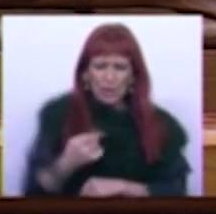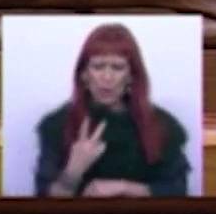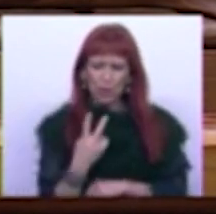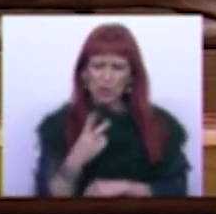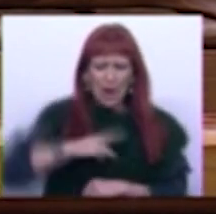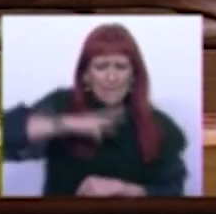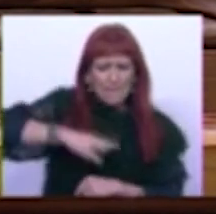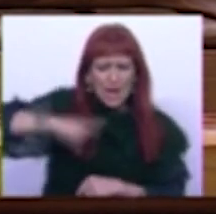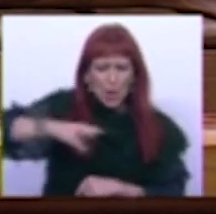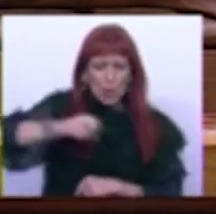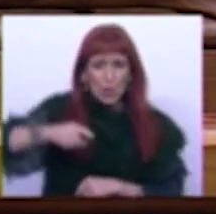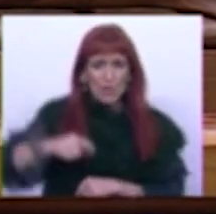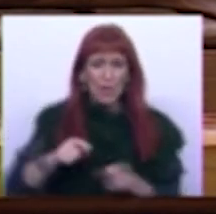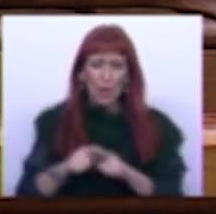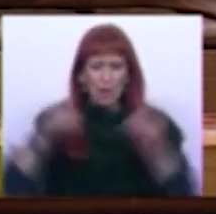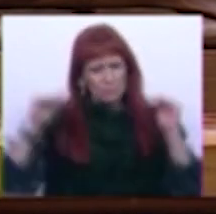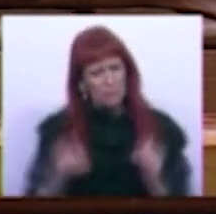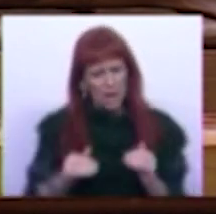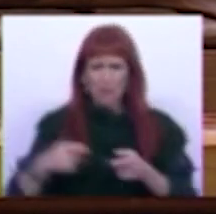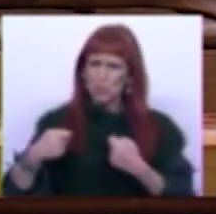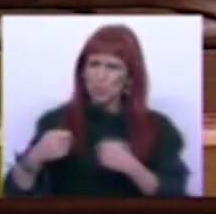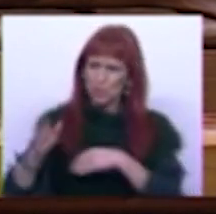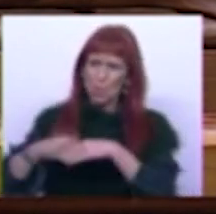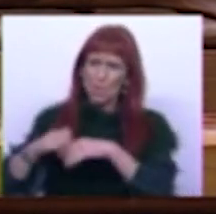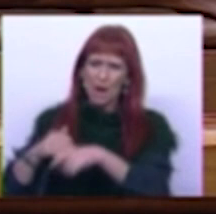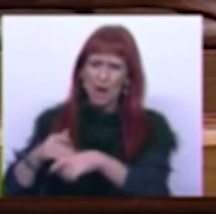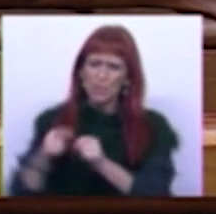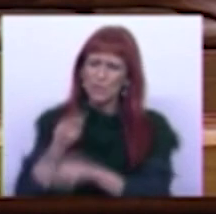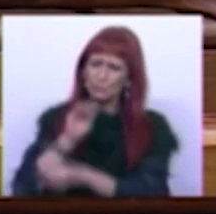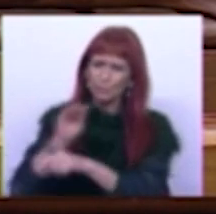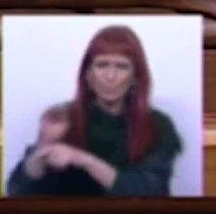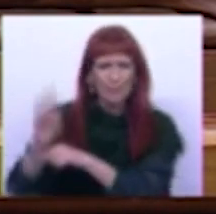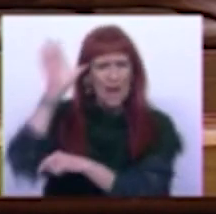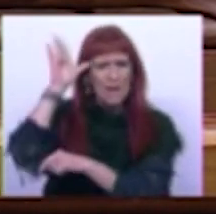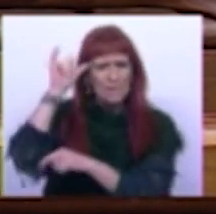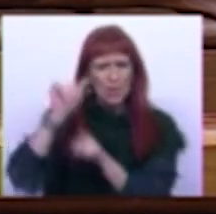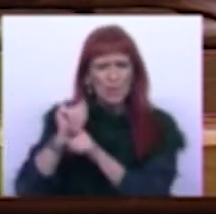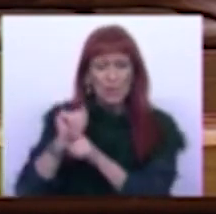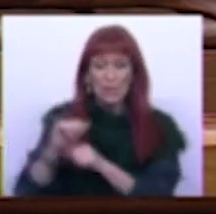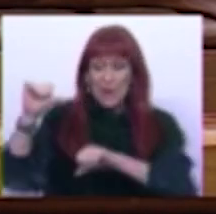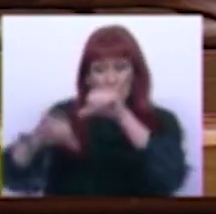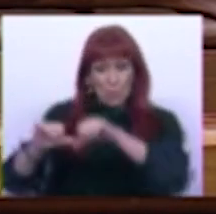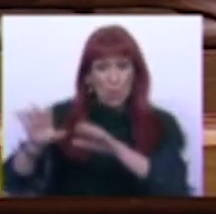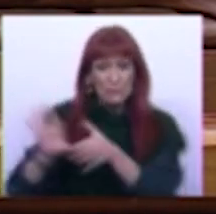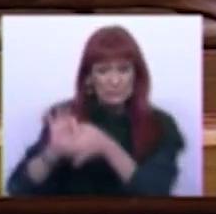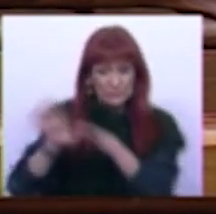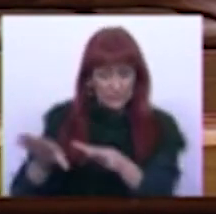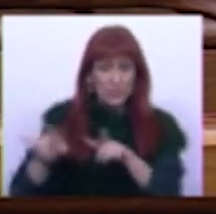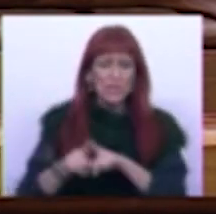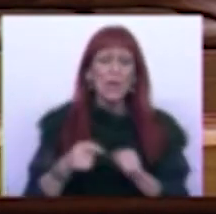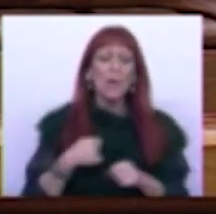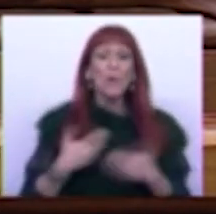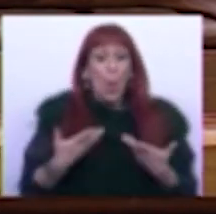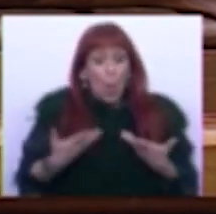de euros para mitigar os custos acrescidos com a alimentação animal e com os fertilizantes. Estamos